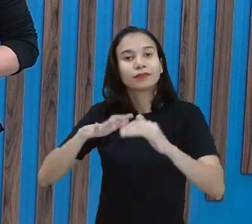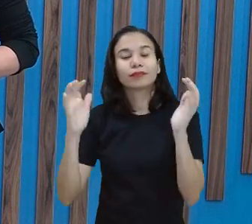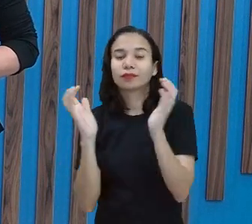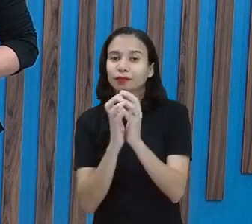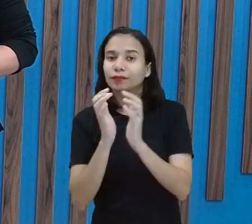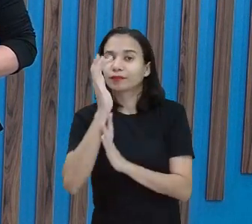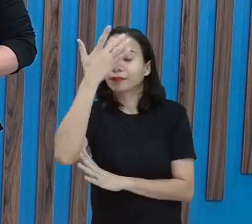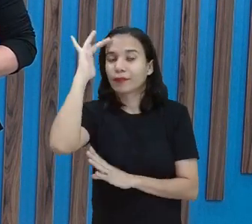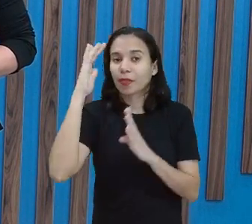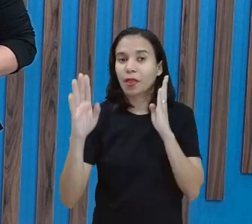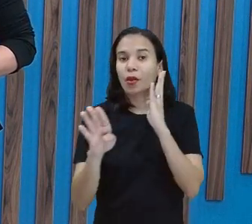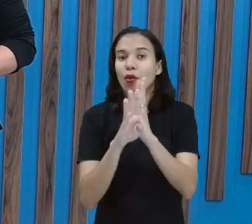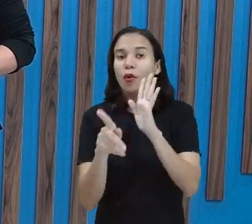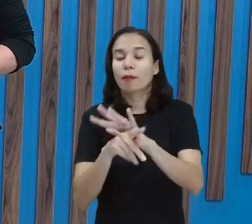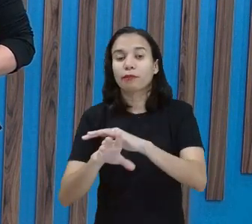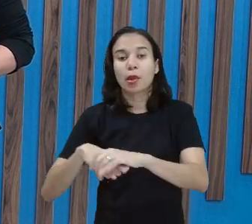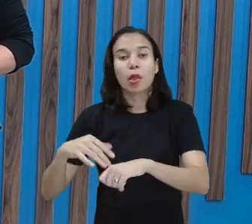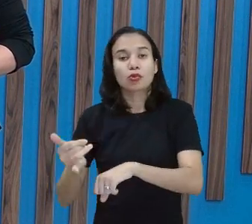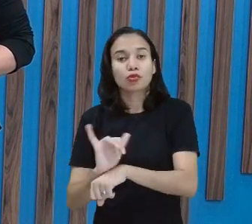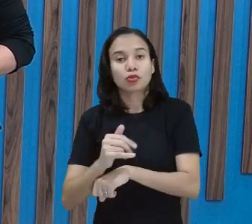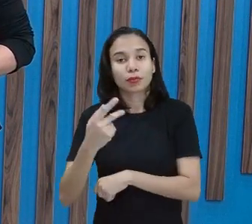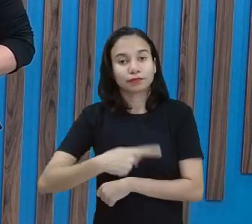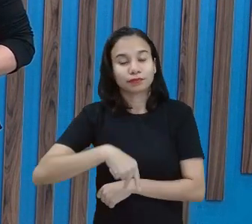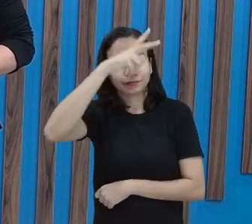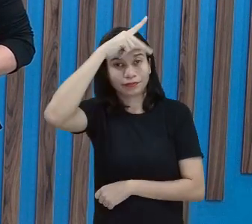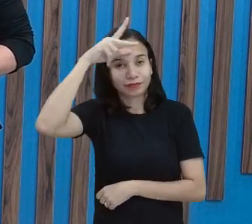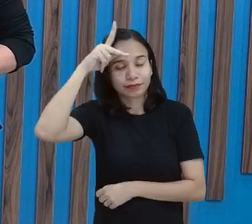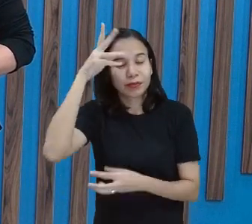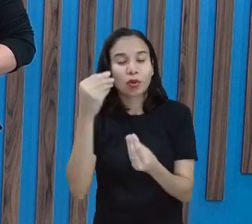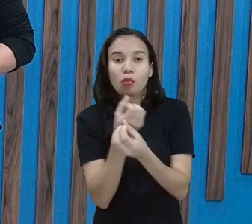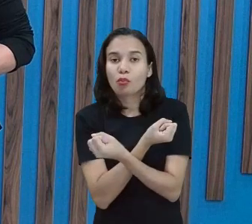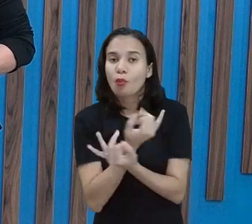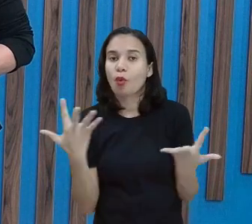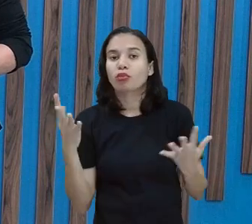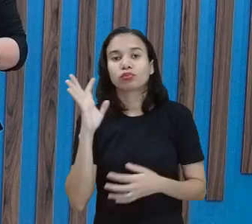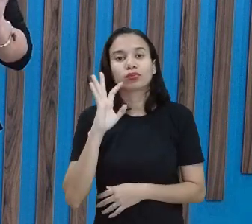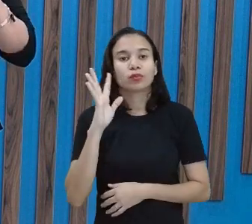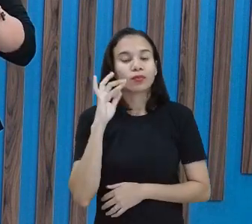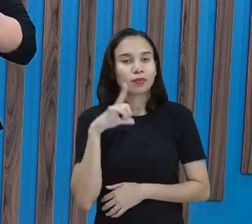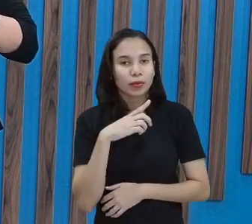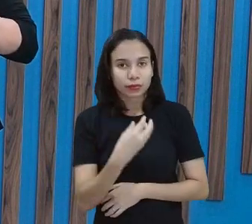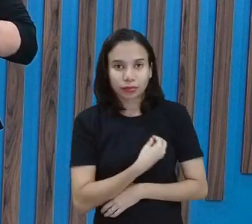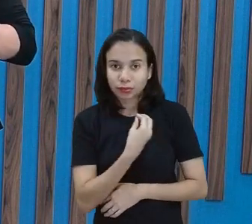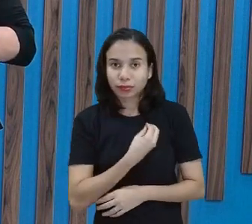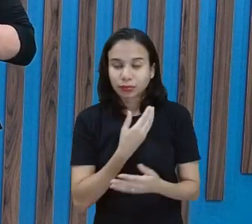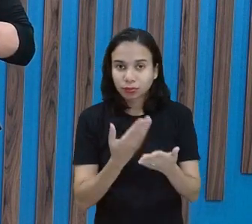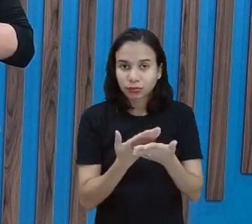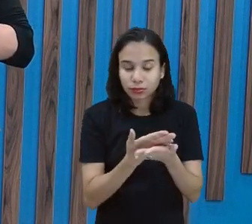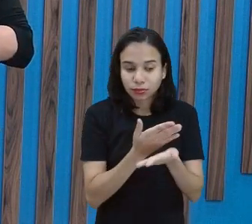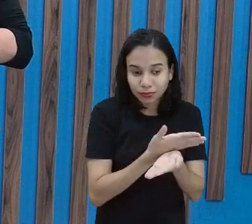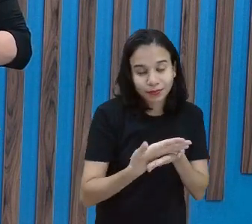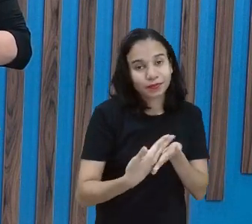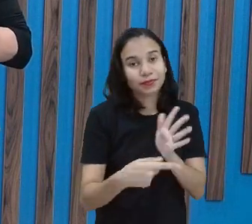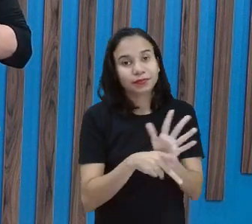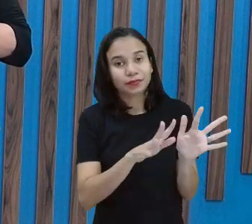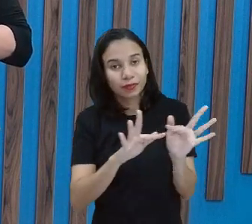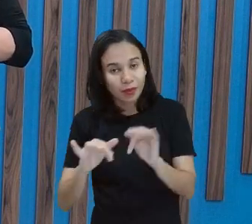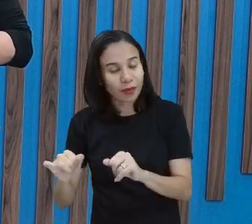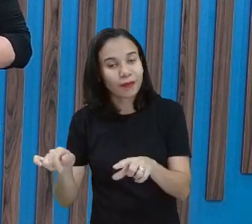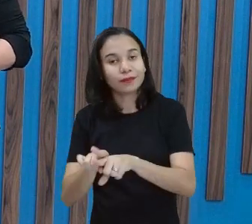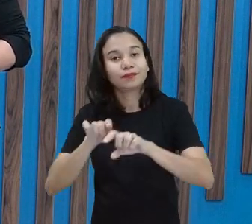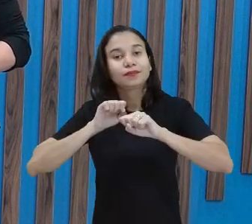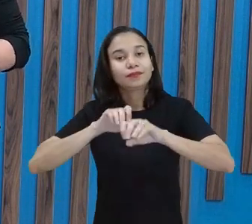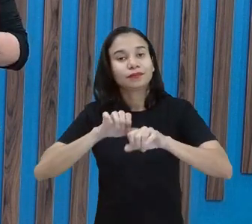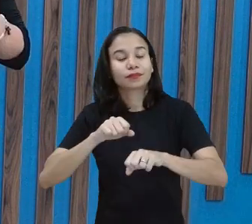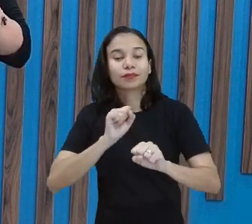vai encontrar o canal da Prefeitura. Entra, tem um monte de coisa legal por lá, gente. Tem aula dos anos iniciais, finais,